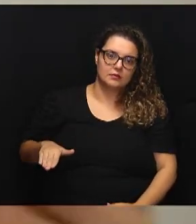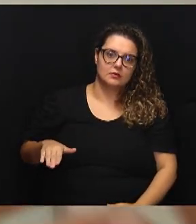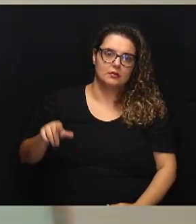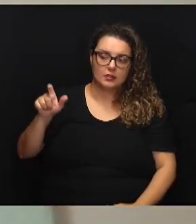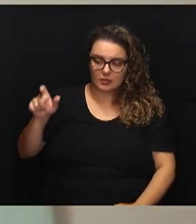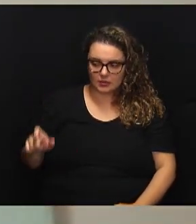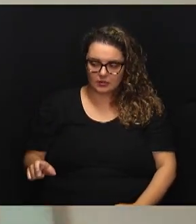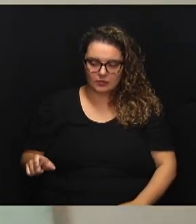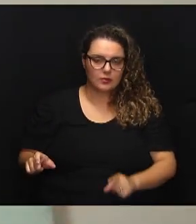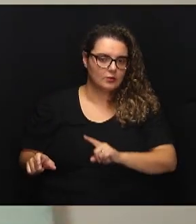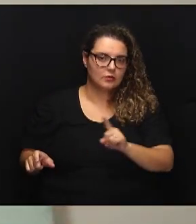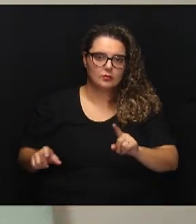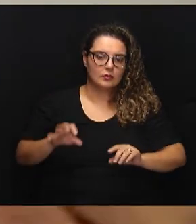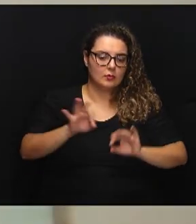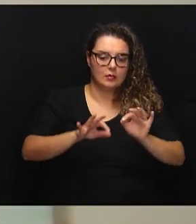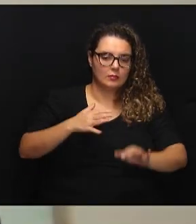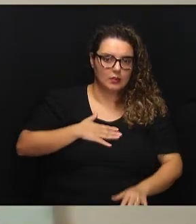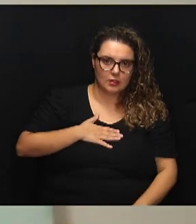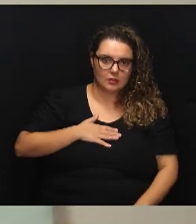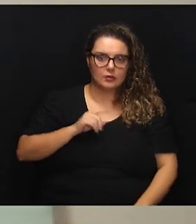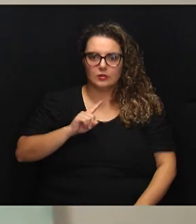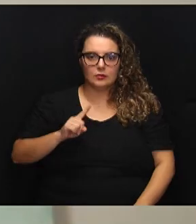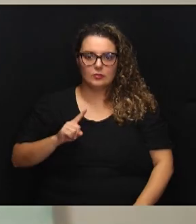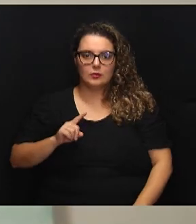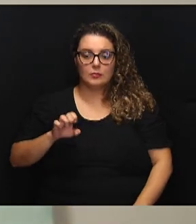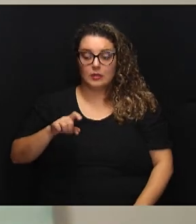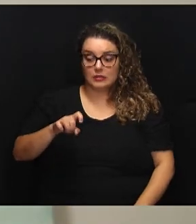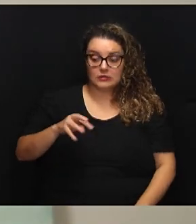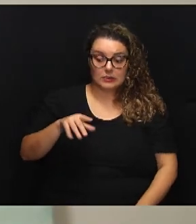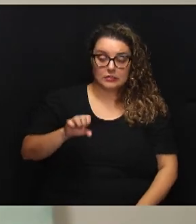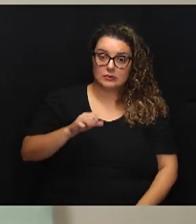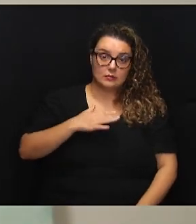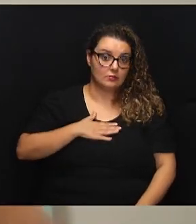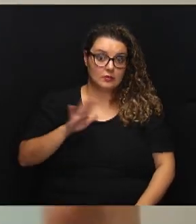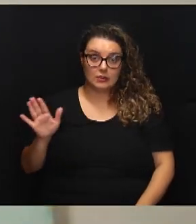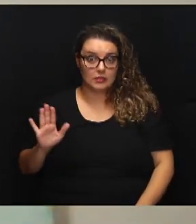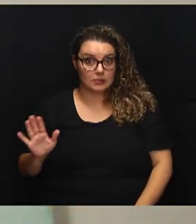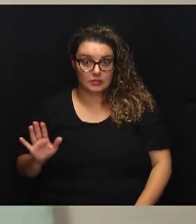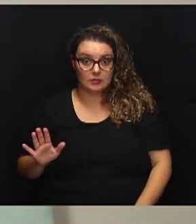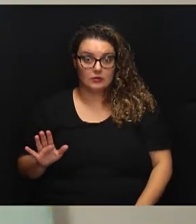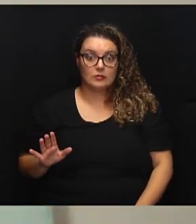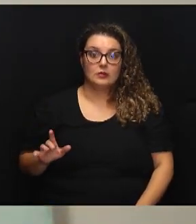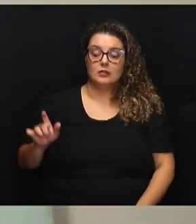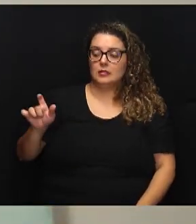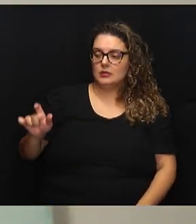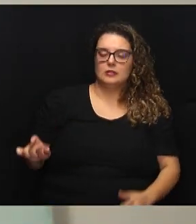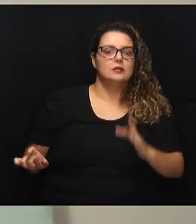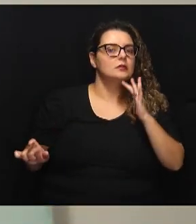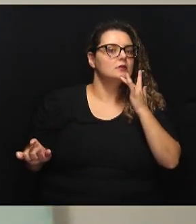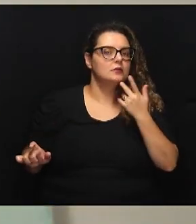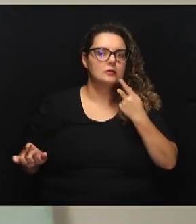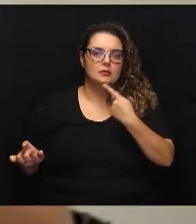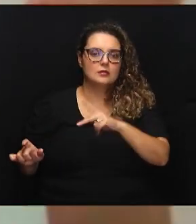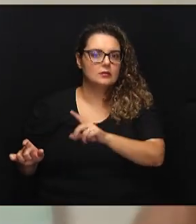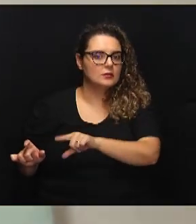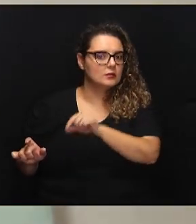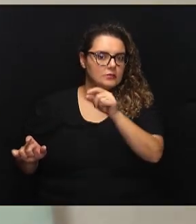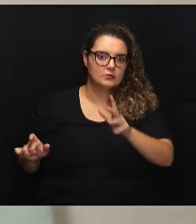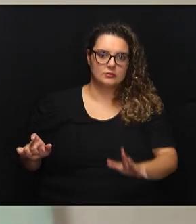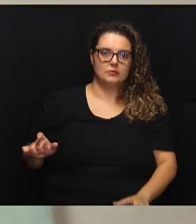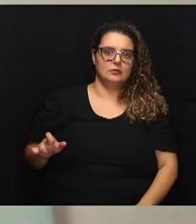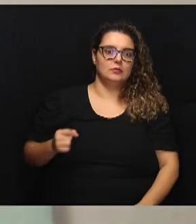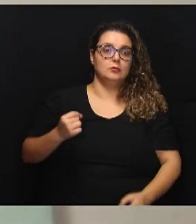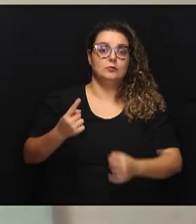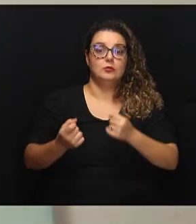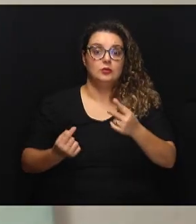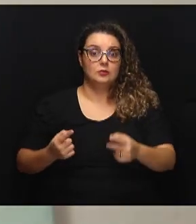uma projeção minha, não é uma extensão minha, né? E que ela tem suas preferências, que ela teve por algum